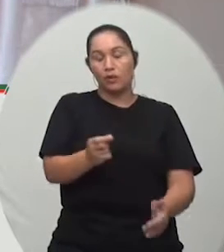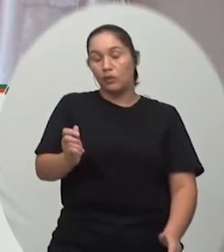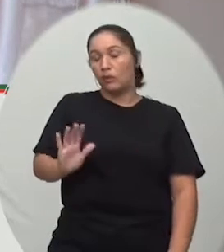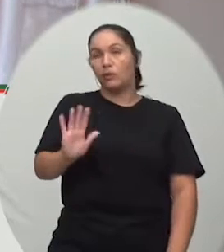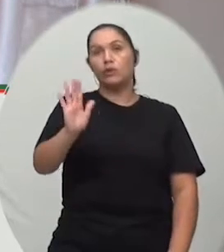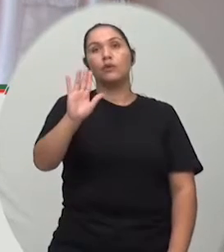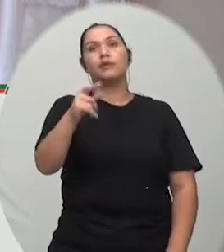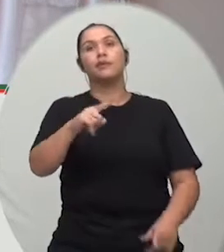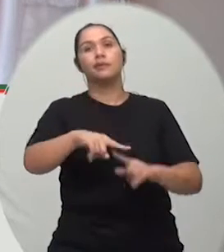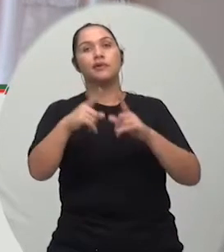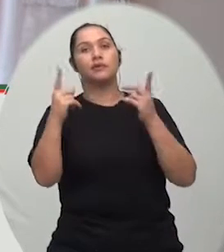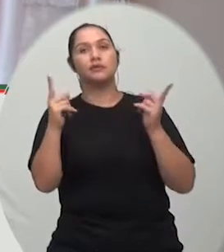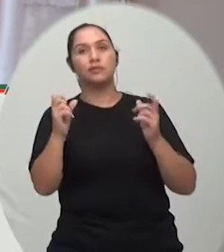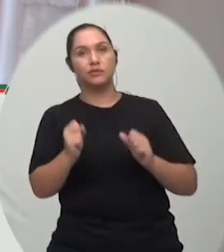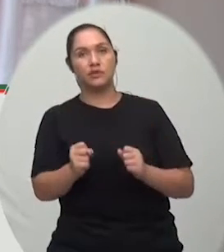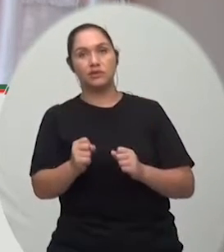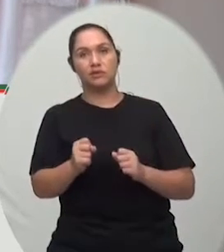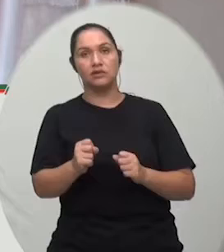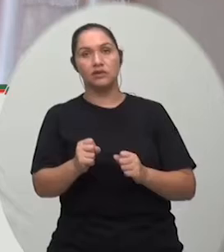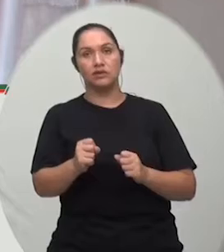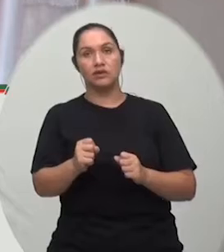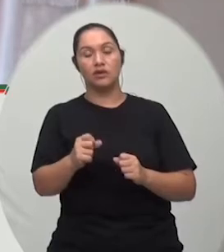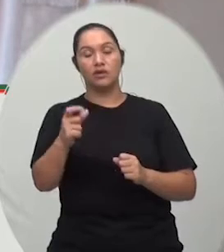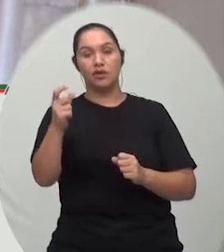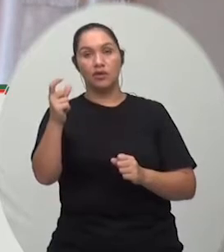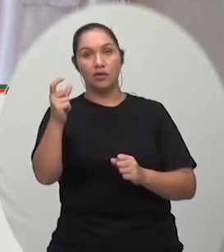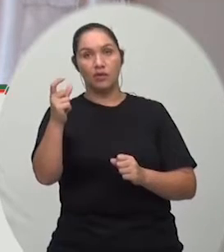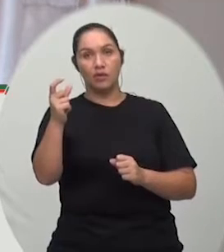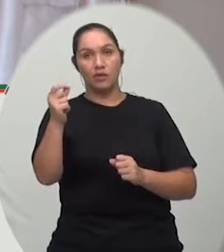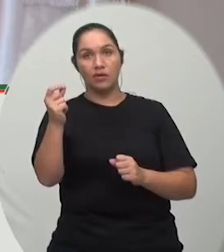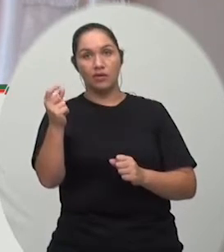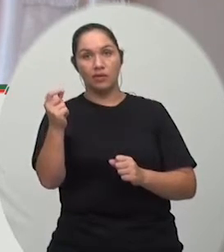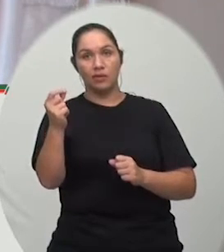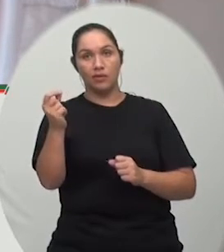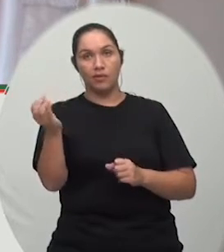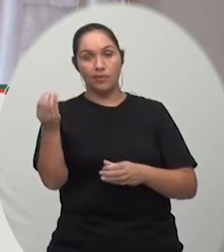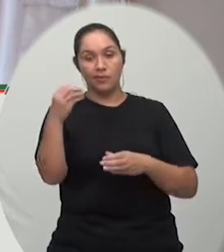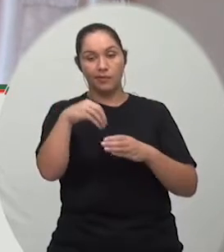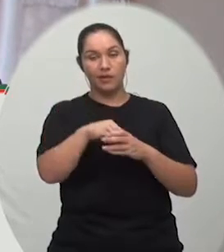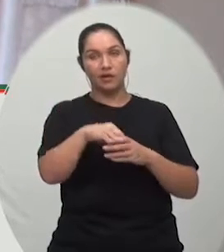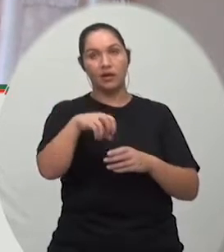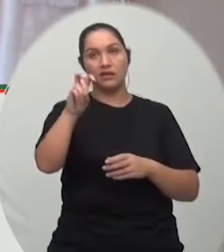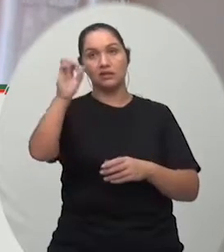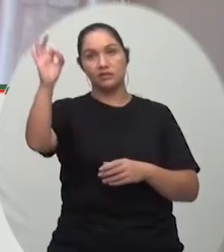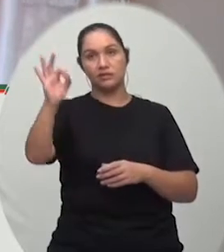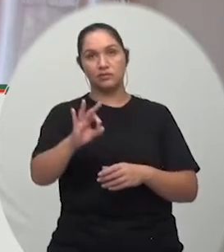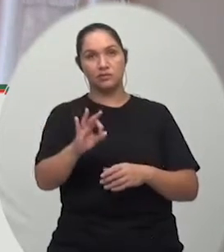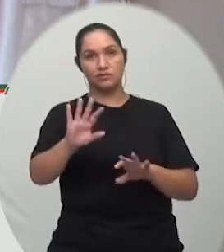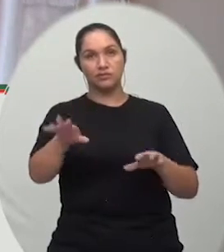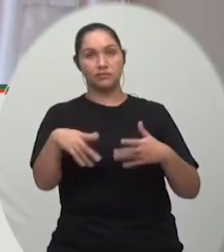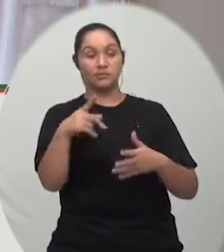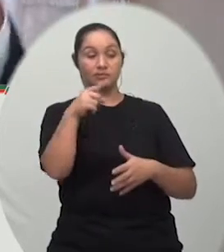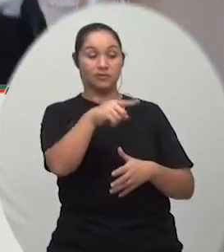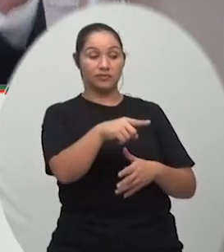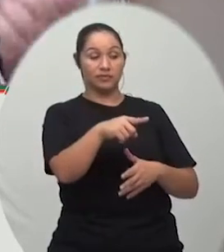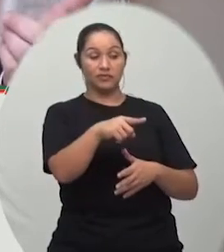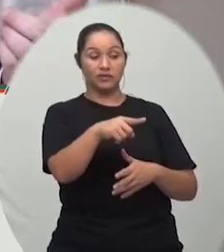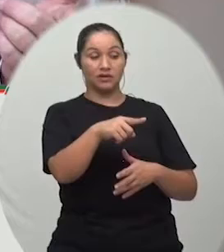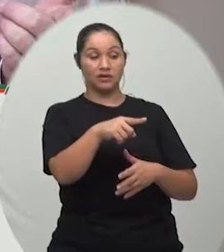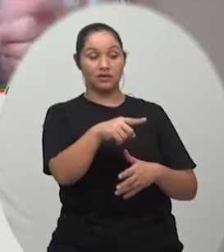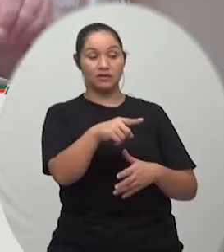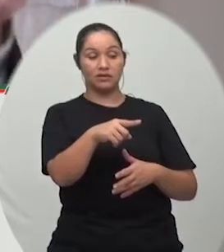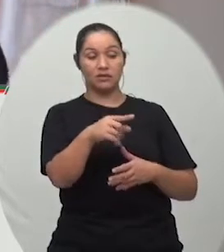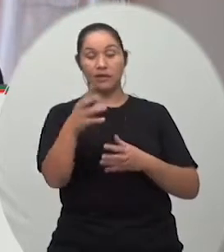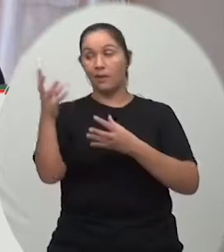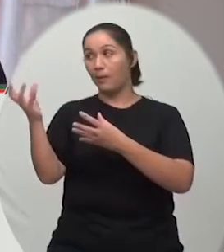e podiam economizar mais 5%. Né? Então, agora ela não é mais... Antes era arrecadadora de ISS. Agora ela é uma pagadora de